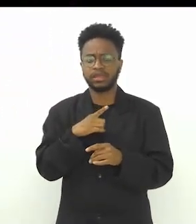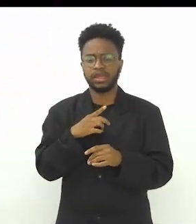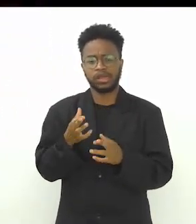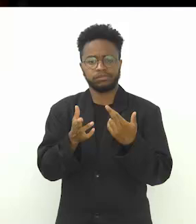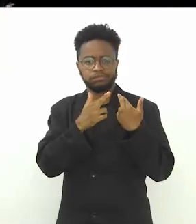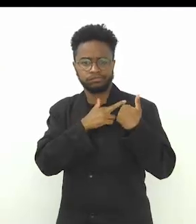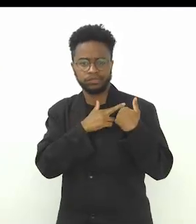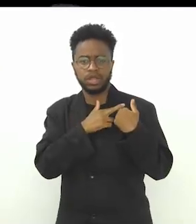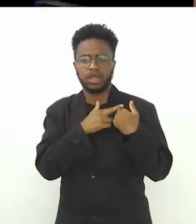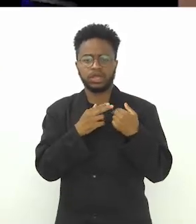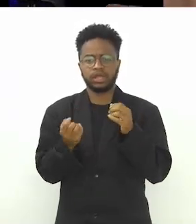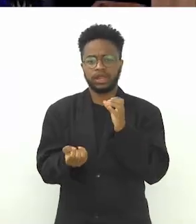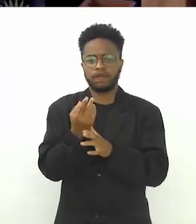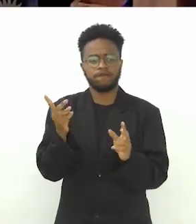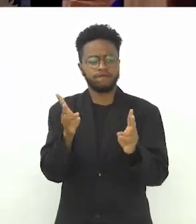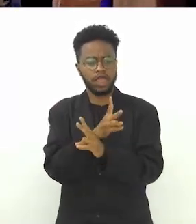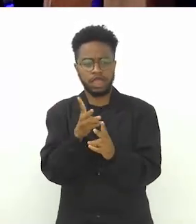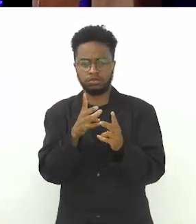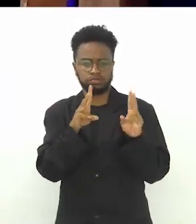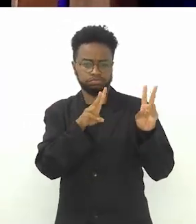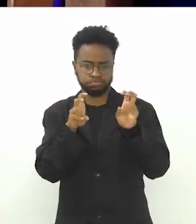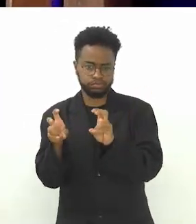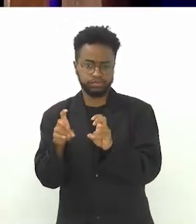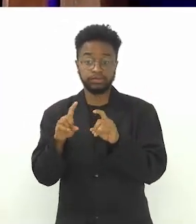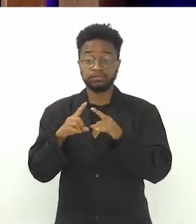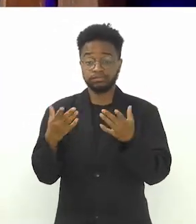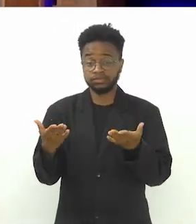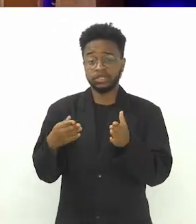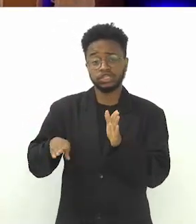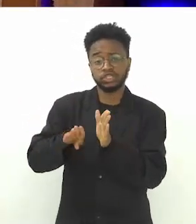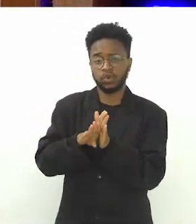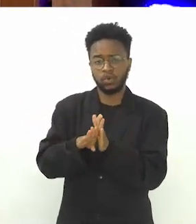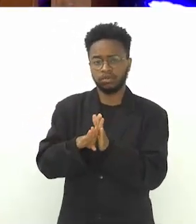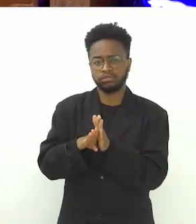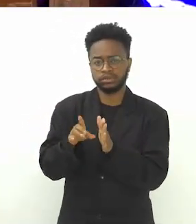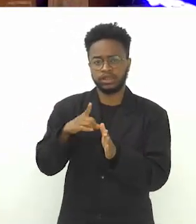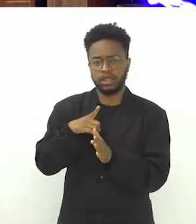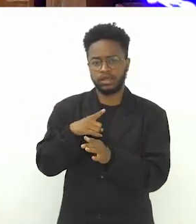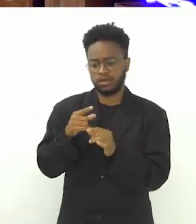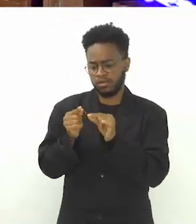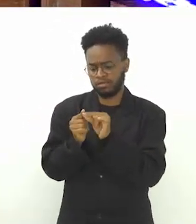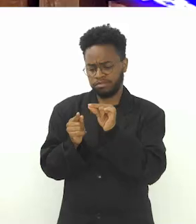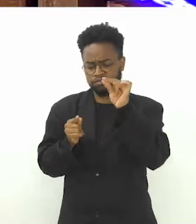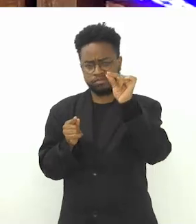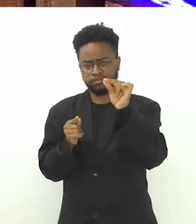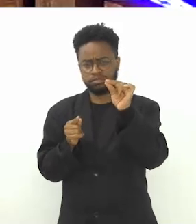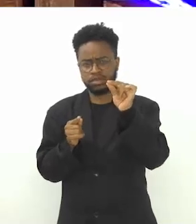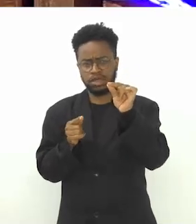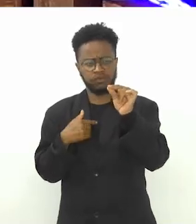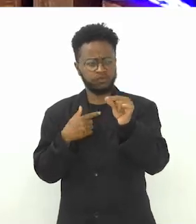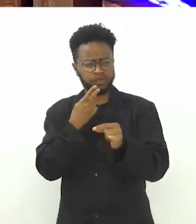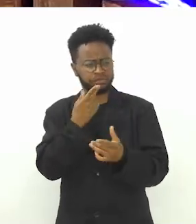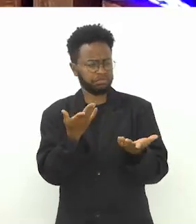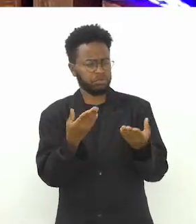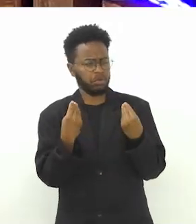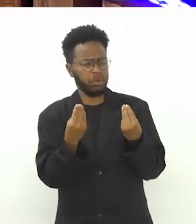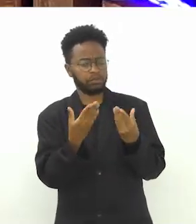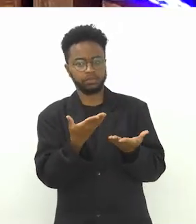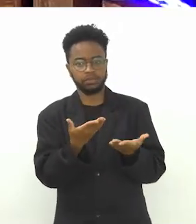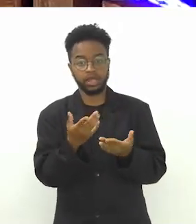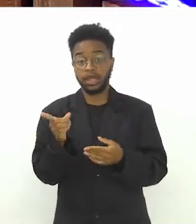Faculdade Federal. E ele chegava, engraçado que ele chegou lá com uma varinha e uma fitinha. Eu falei, caraca. E ele